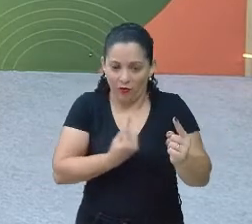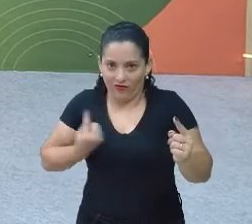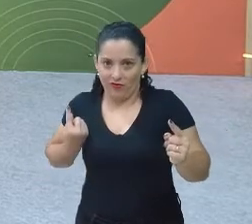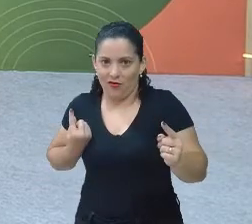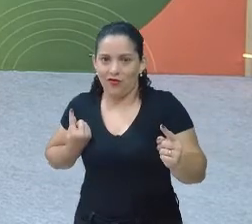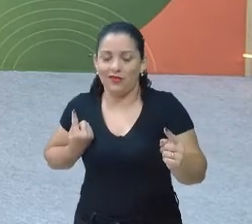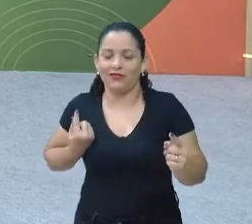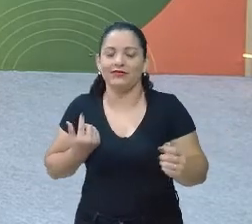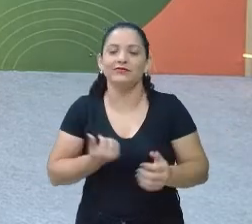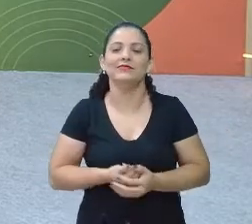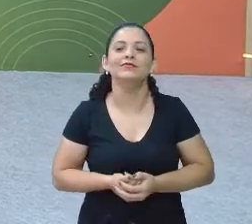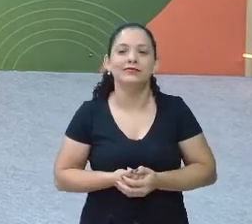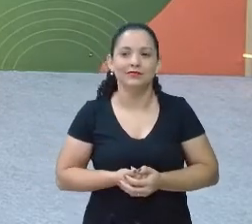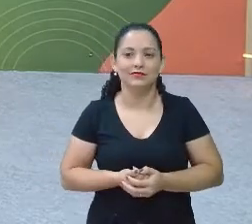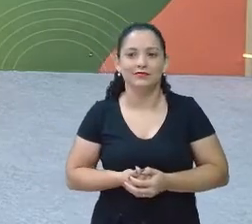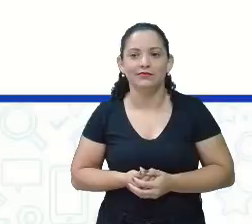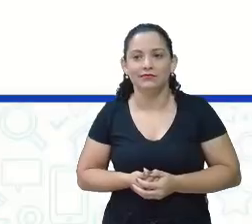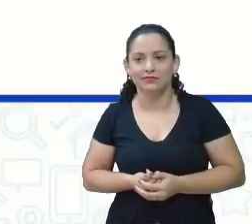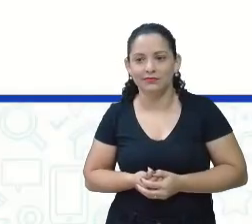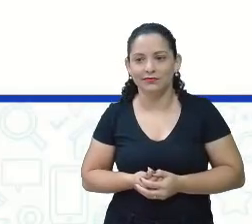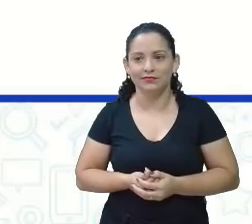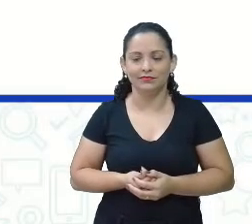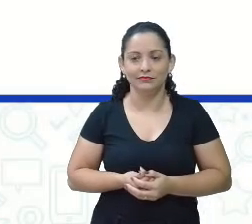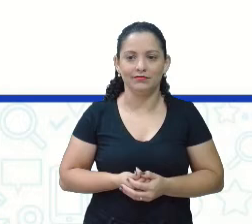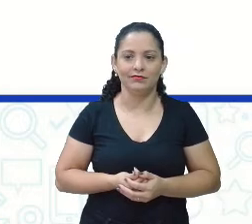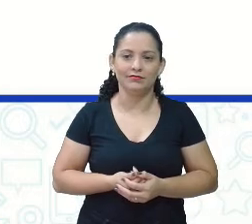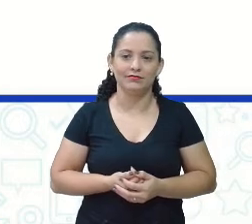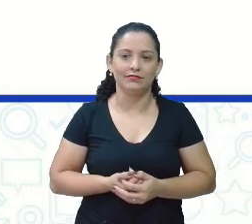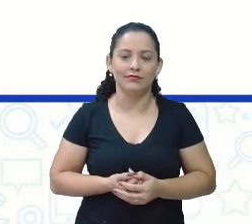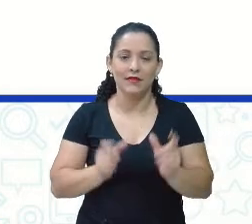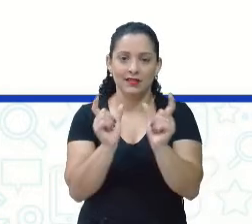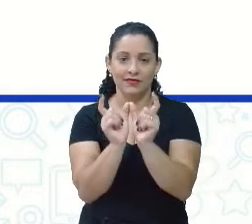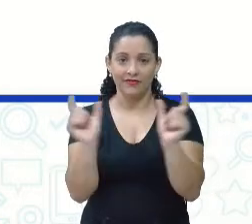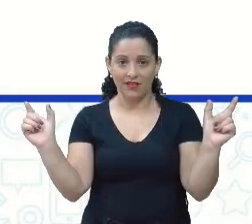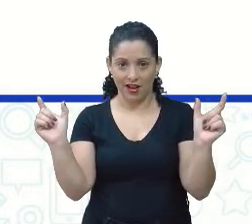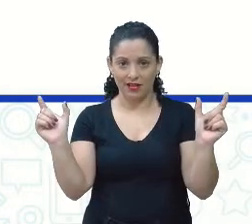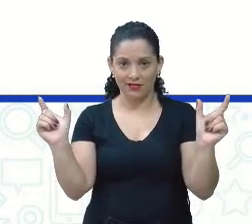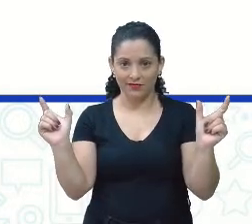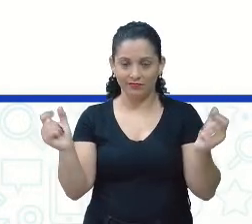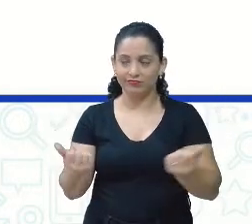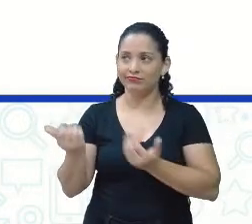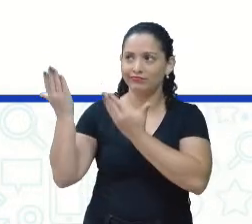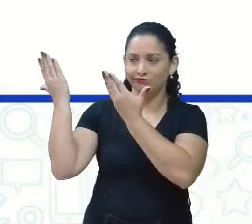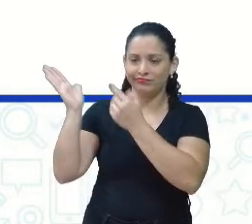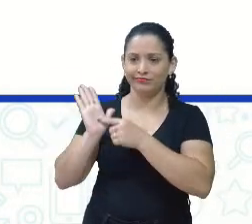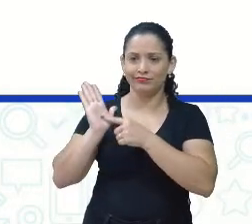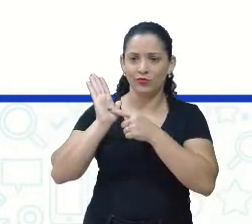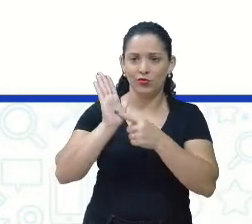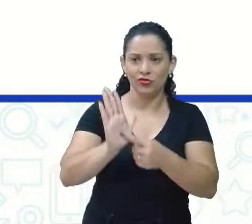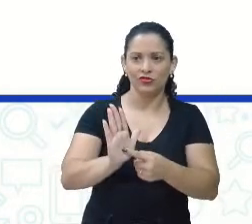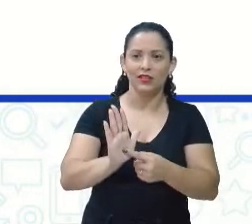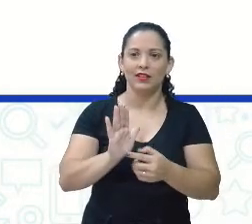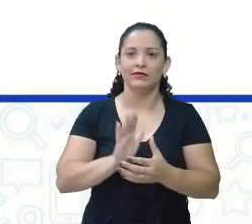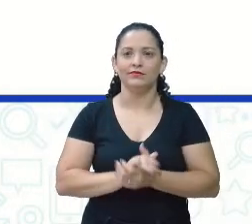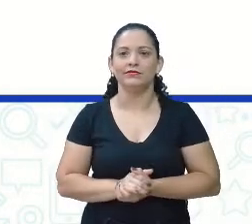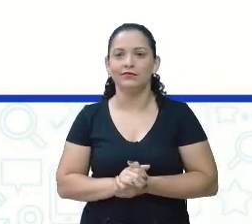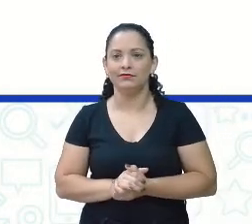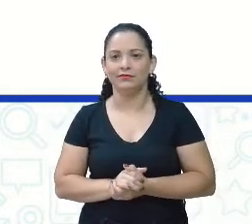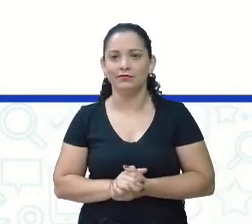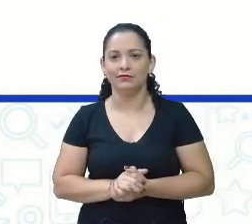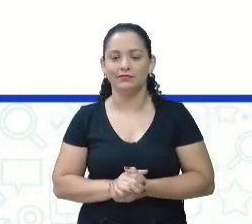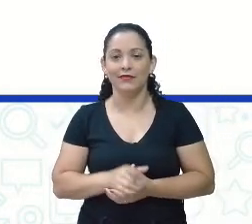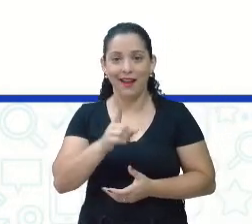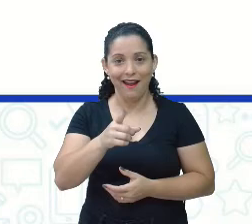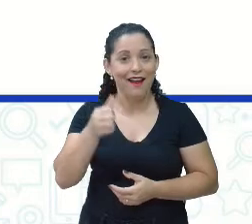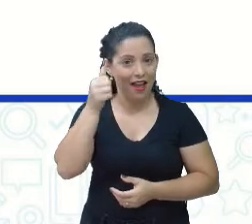frase, tá bom? E aí, ó, essa frase aqui é mais interessante que eu tô apontando mesmo, ó lá. Todos eles na mesma situação e essa menina parece minha